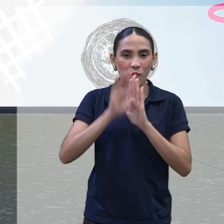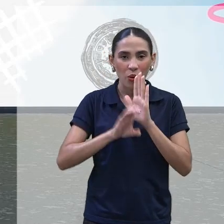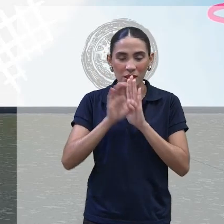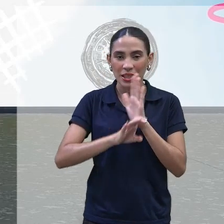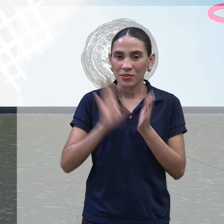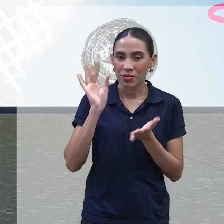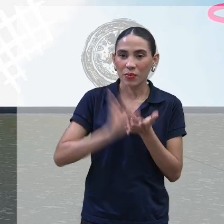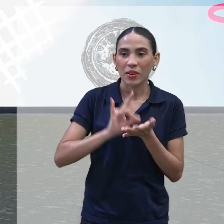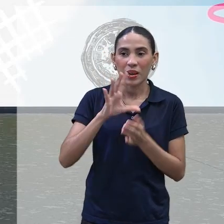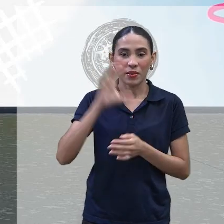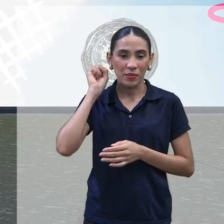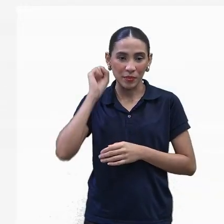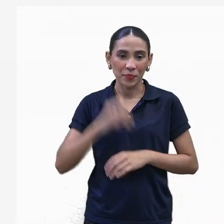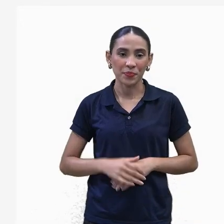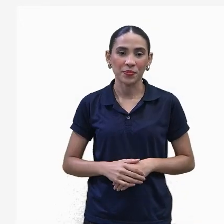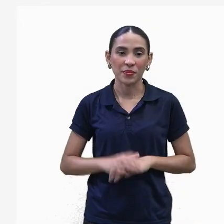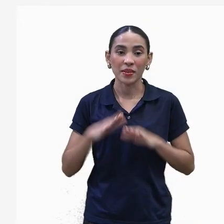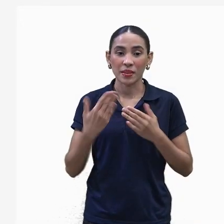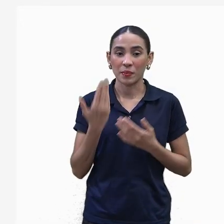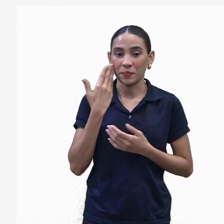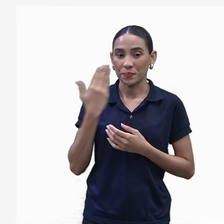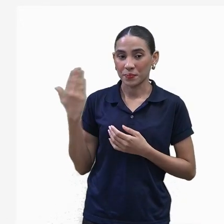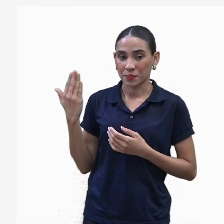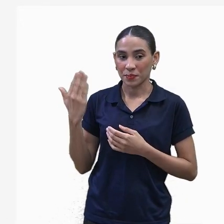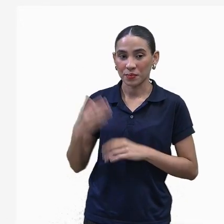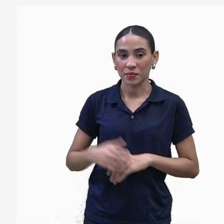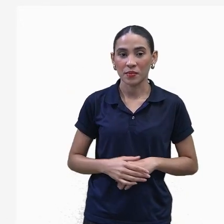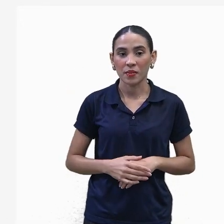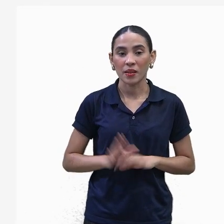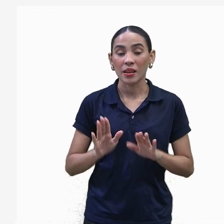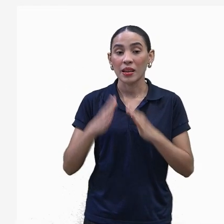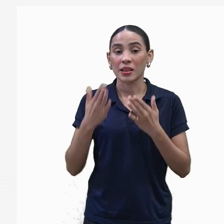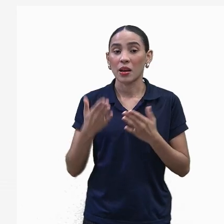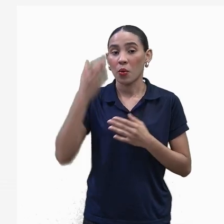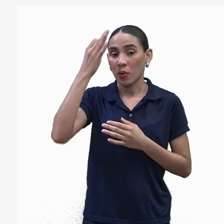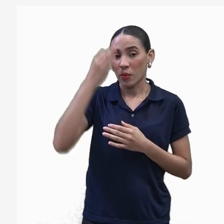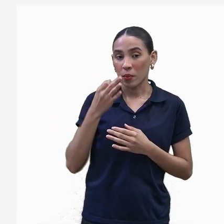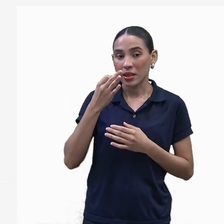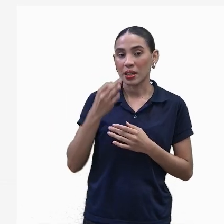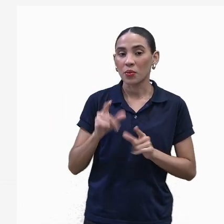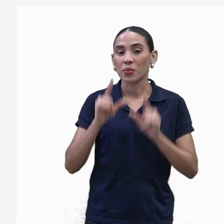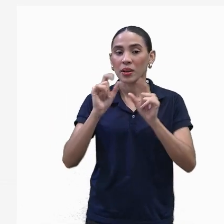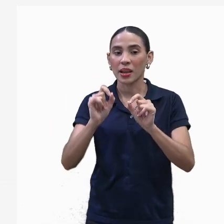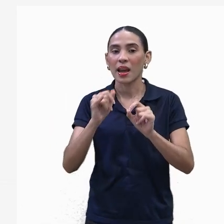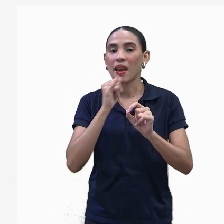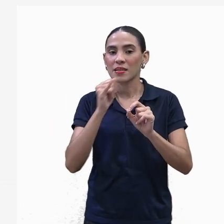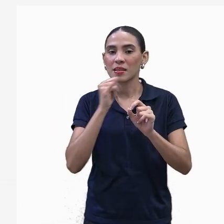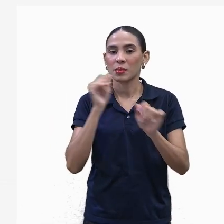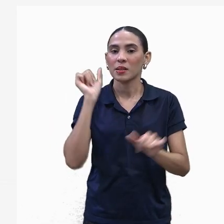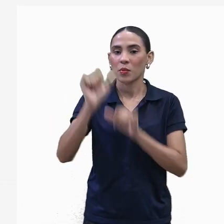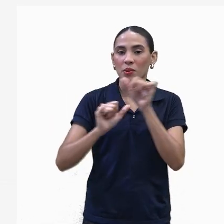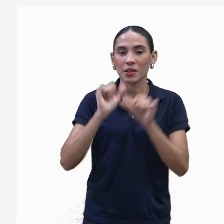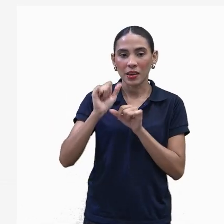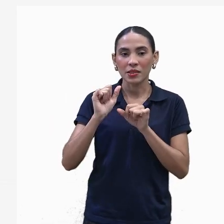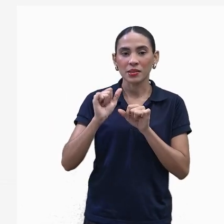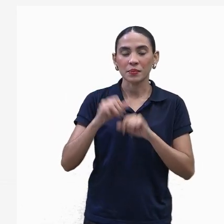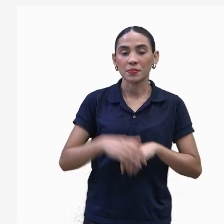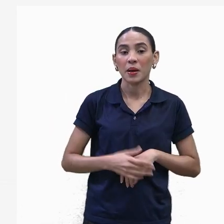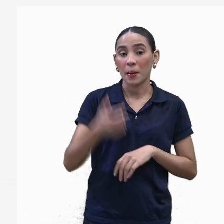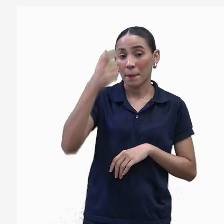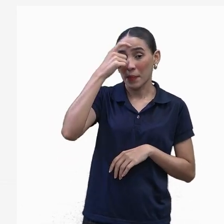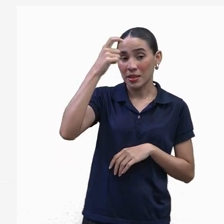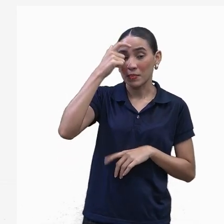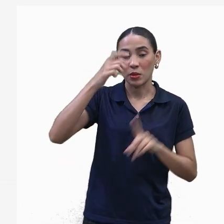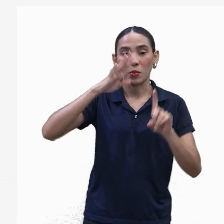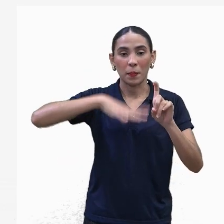já ouvimos falar. Vamos lá? Venham comigo, olha só. Nós vamos começar compreendendo essa transição do